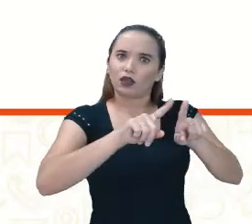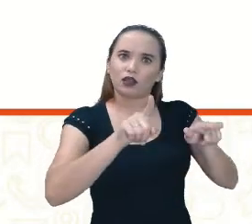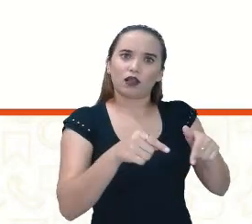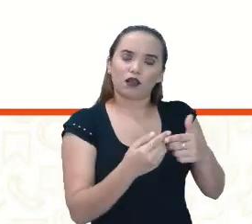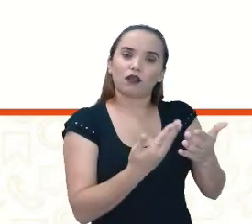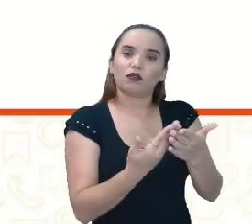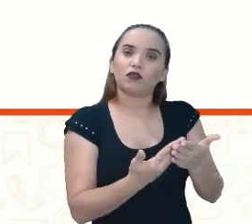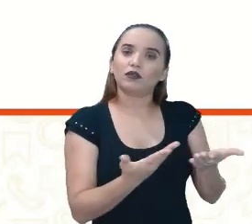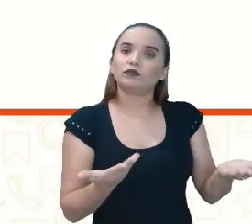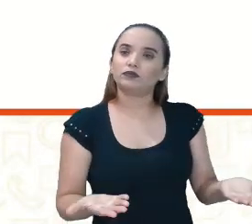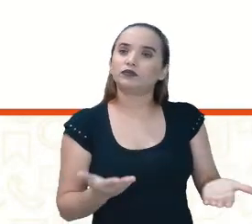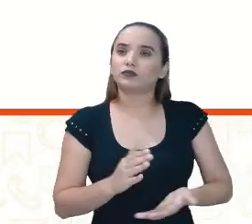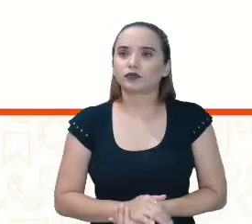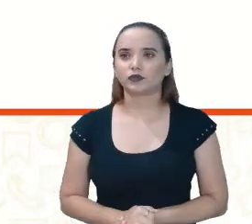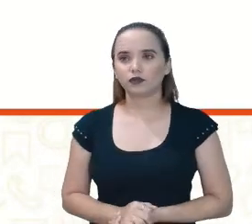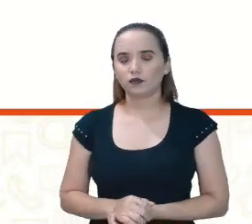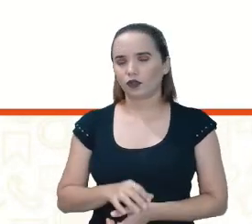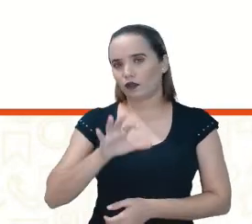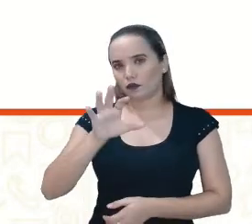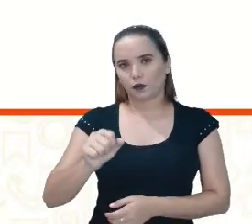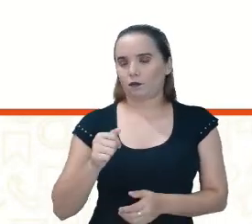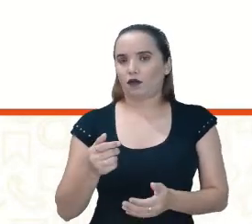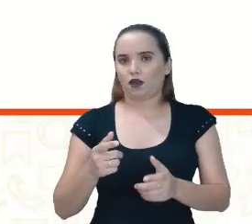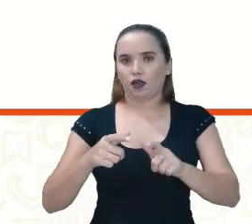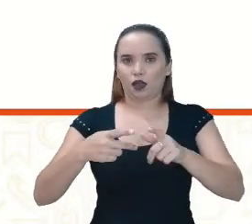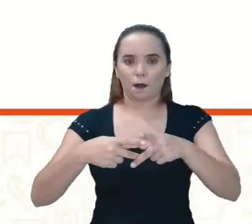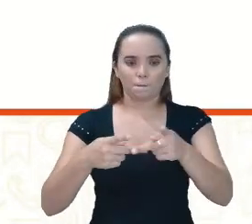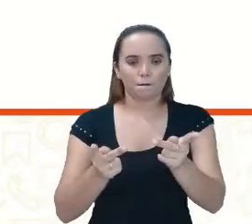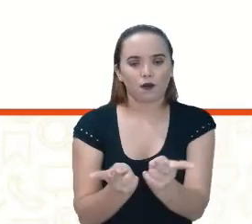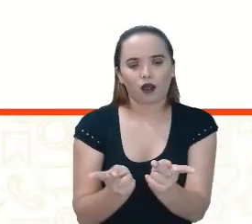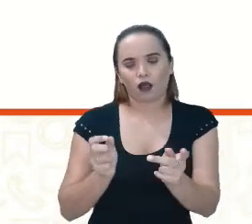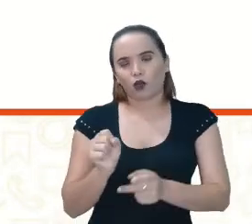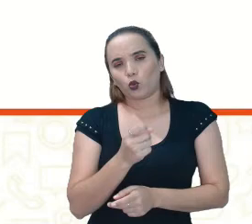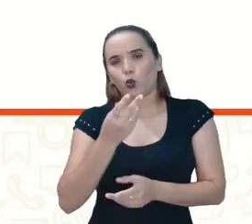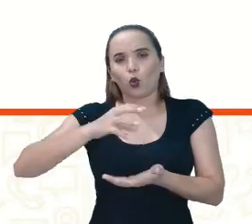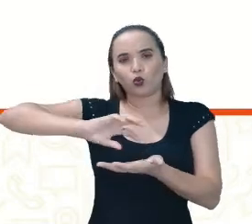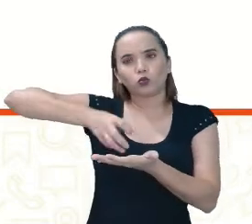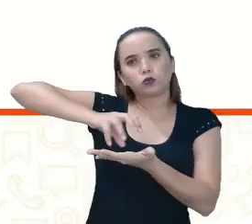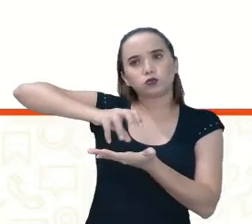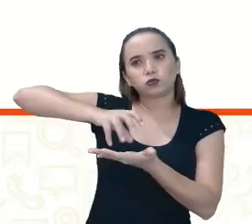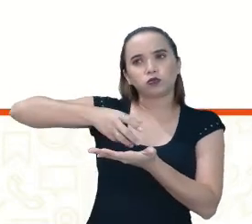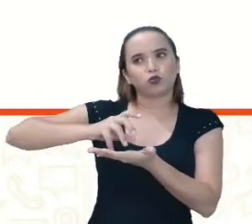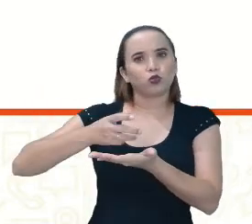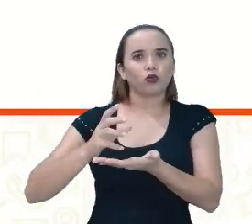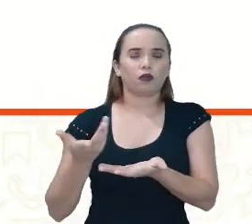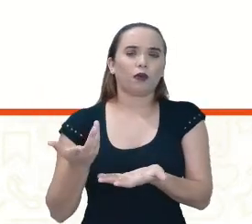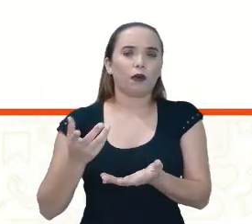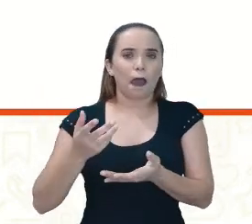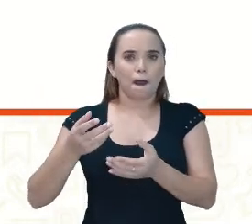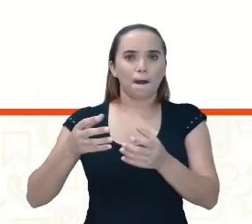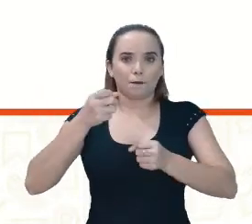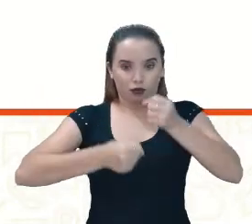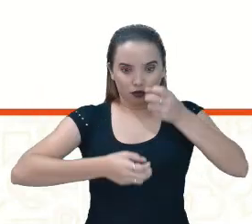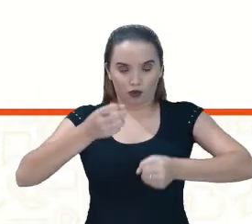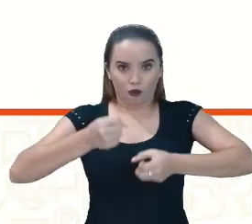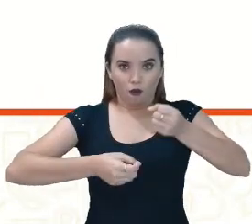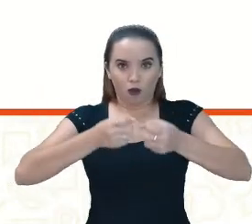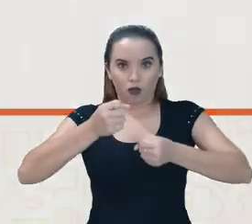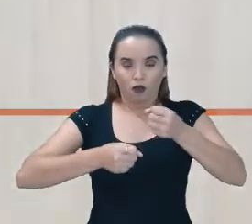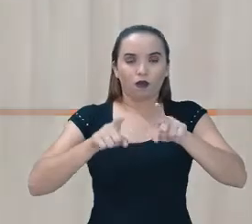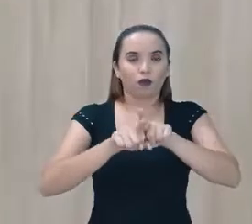pratos ou tampa de leite, que hoje é um plásticozinho, ou